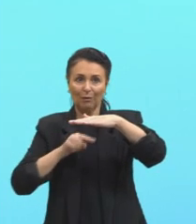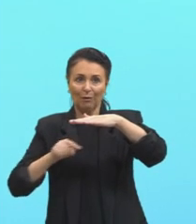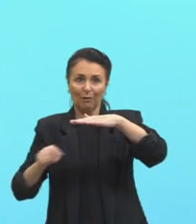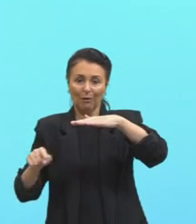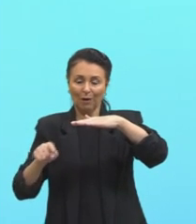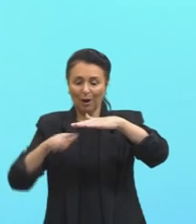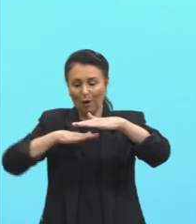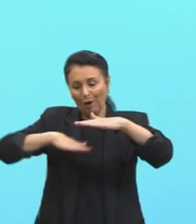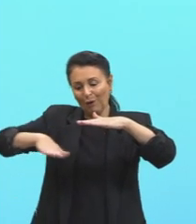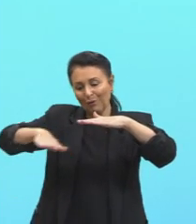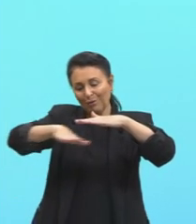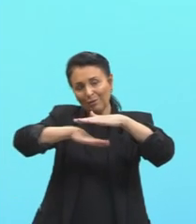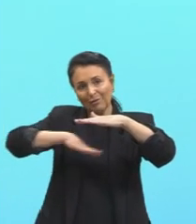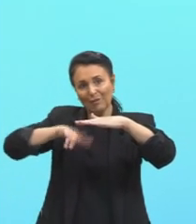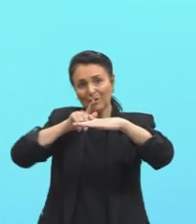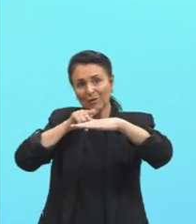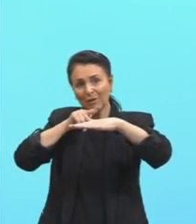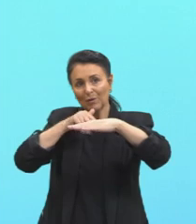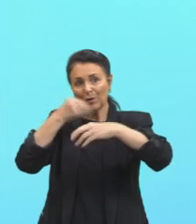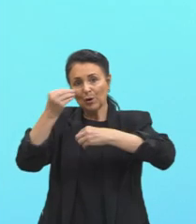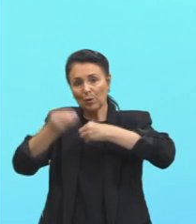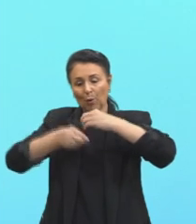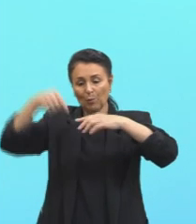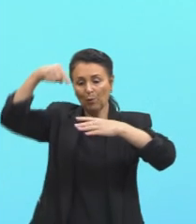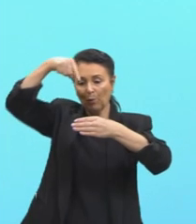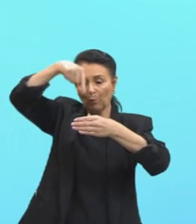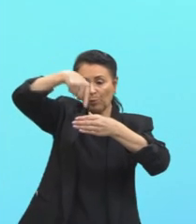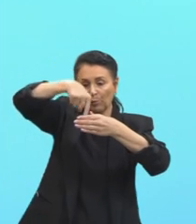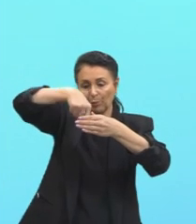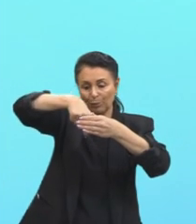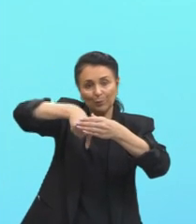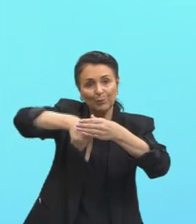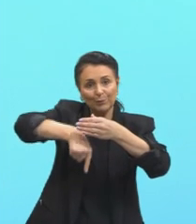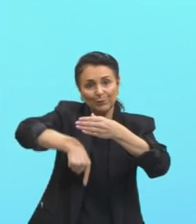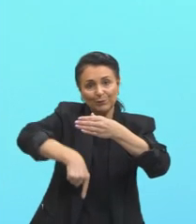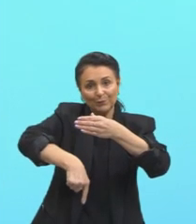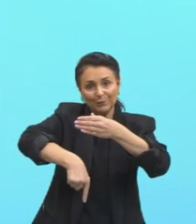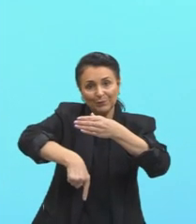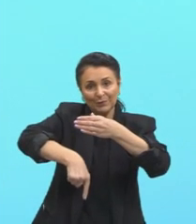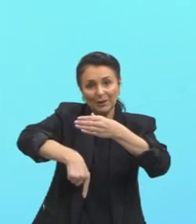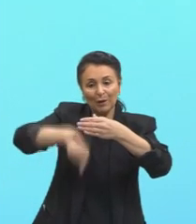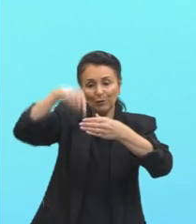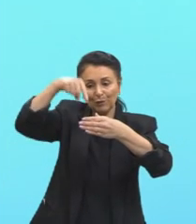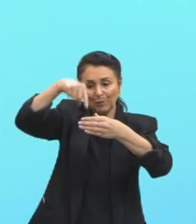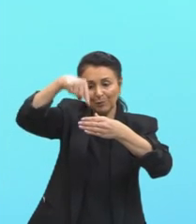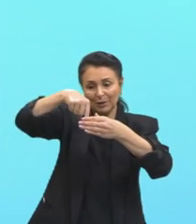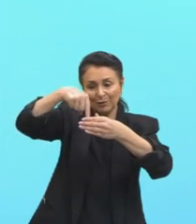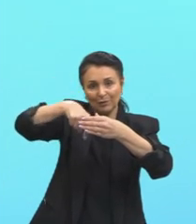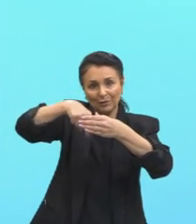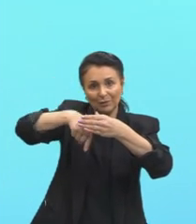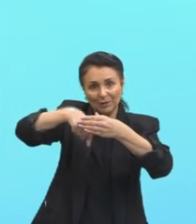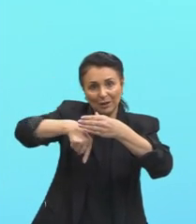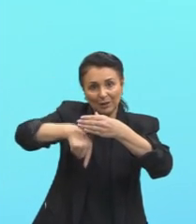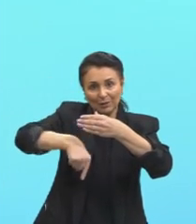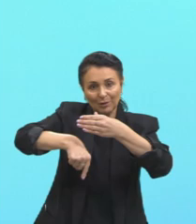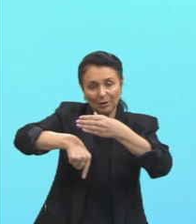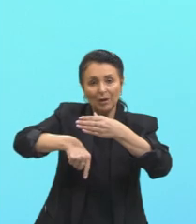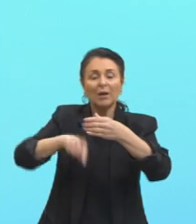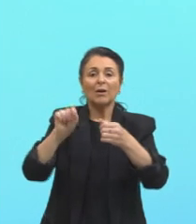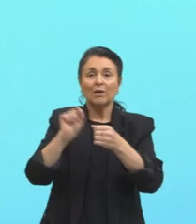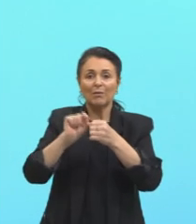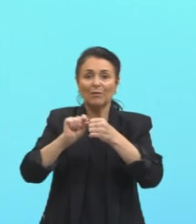certo e aí então como Esse poço né foi perfurado Esse poço artesiano foi perfurado abaixo então tu vai